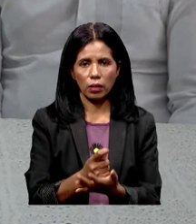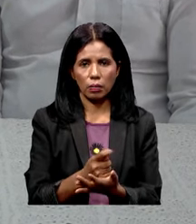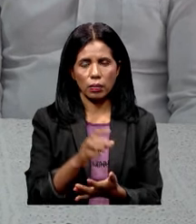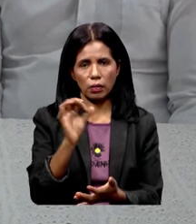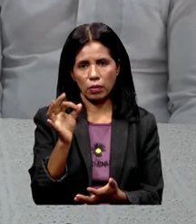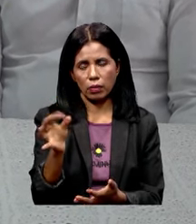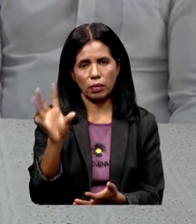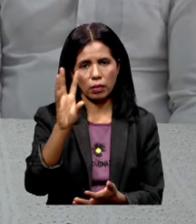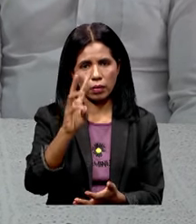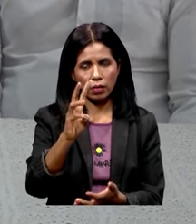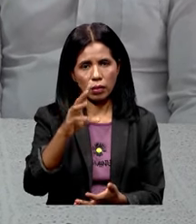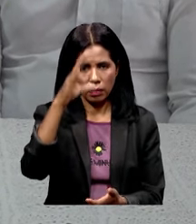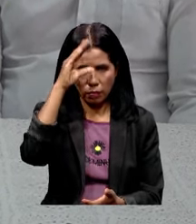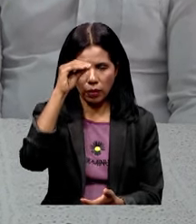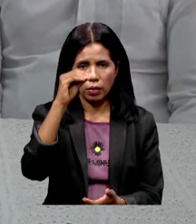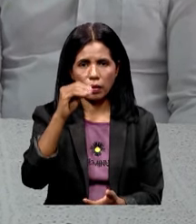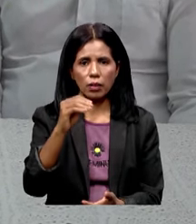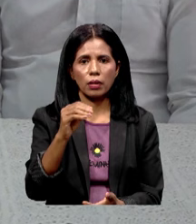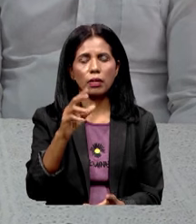2.096 mane